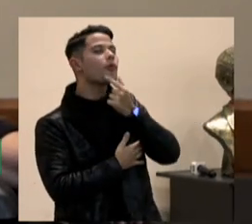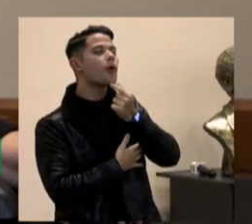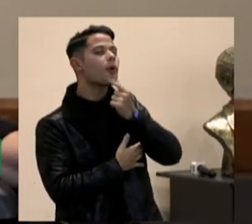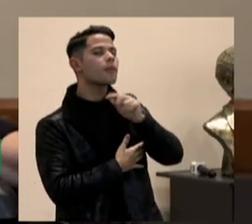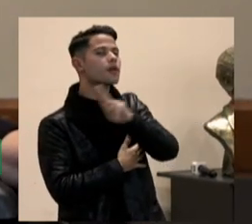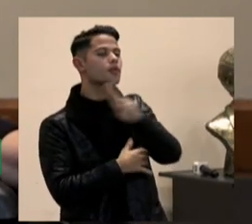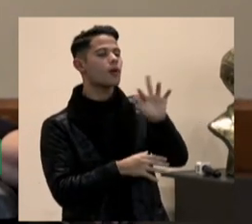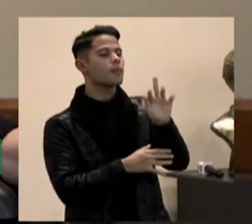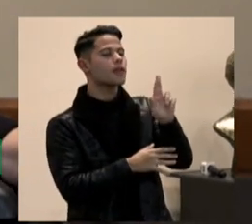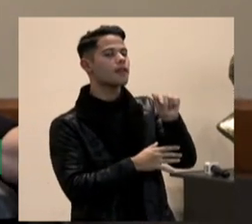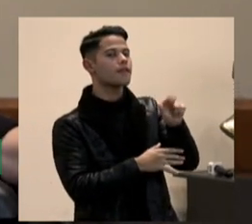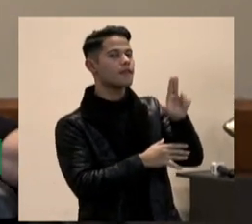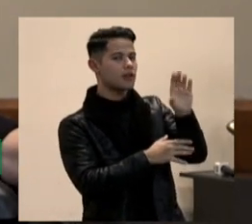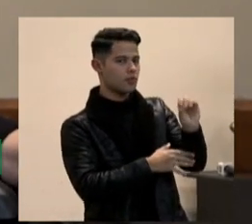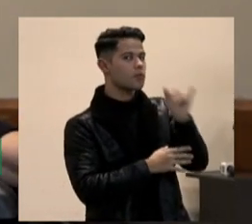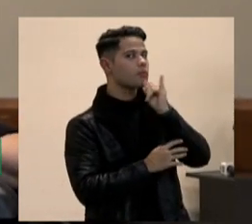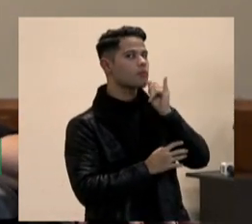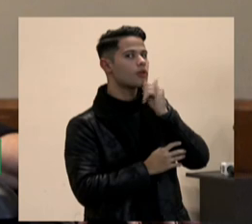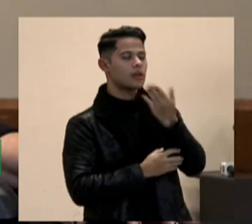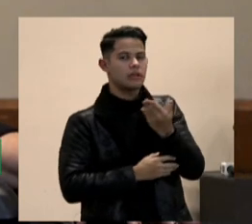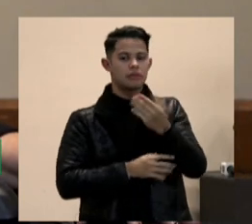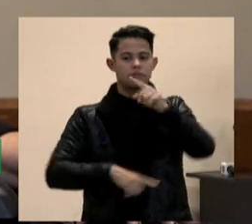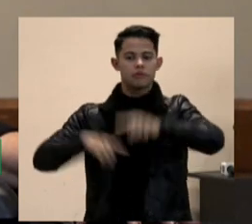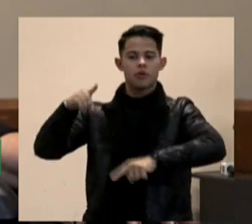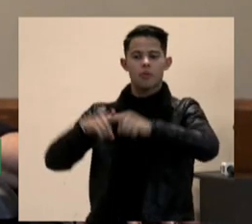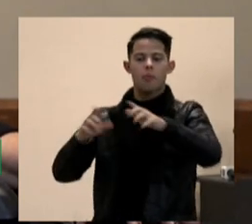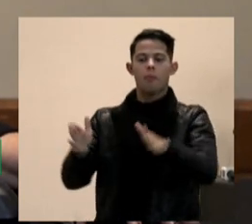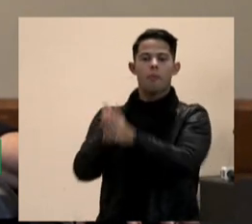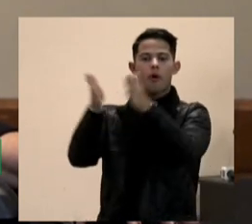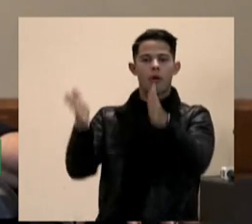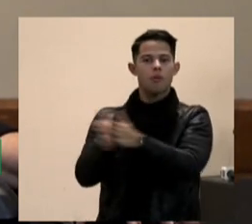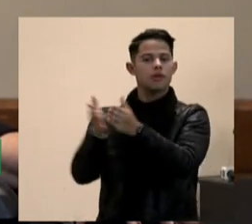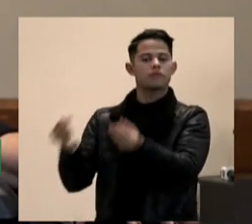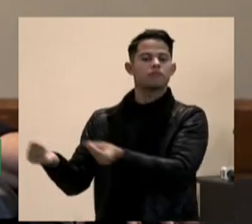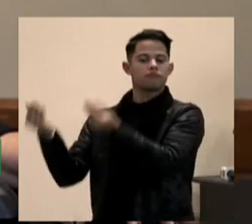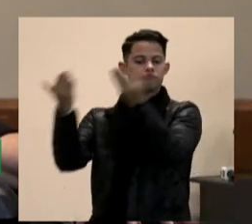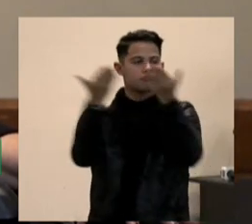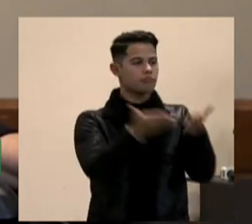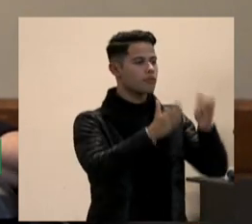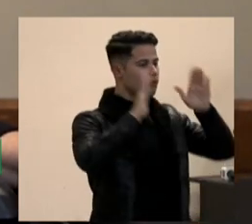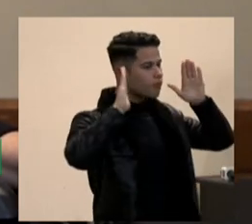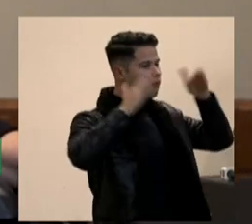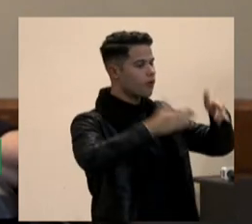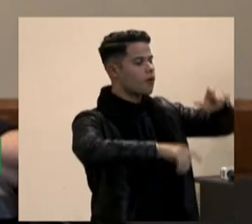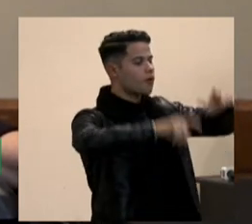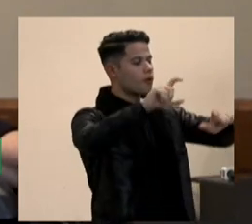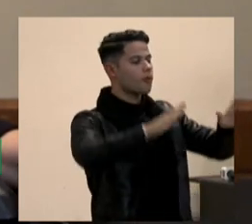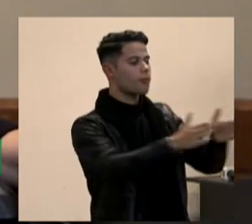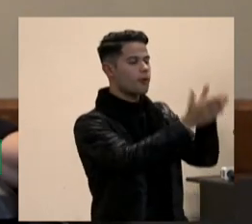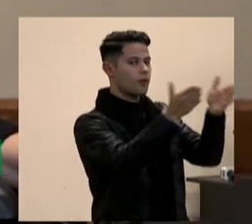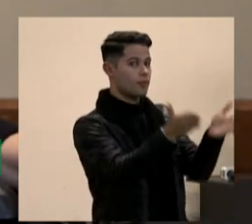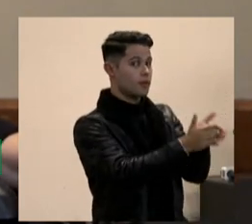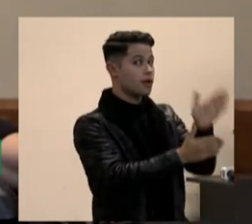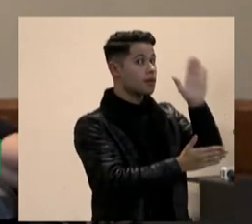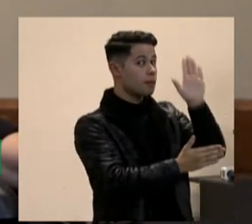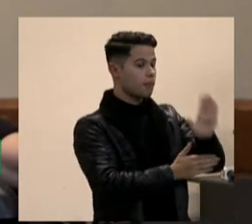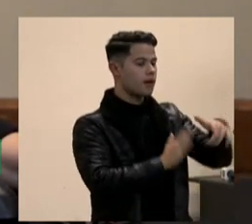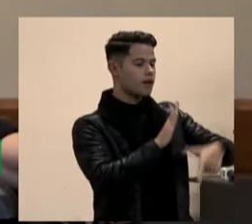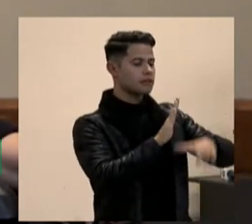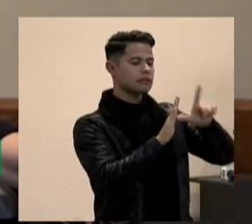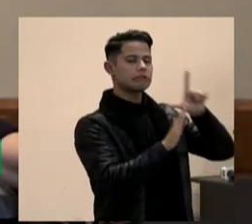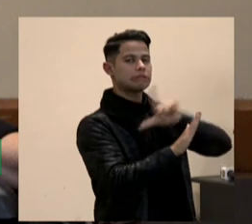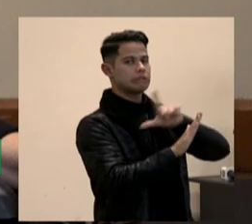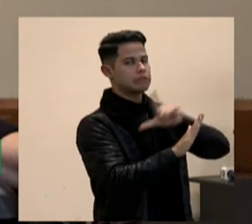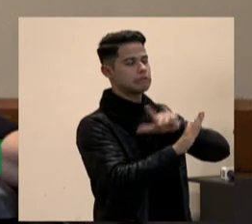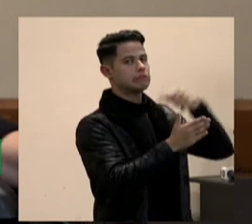pobre para pobre, né, porque, de fato, essa expansão se deu a muito baixo custo, mas fruto de muita pressão